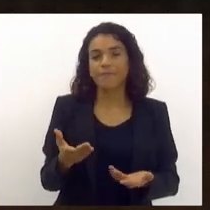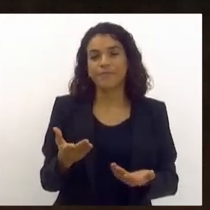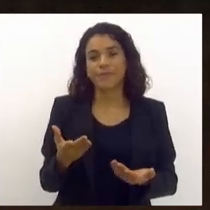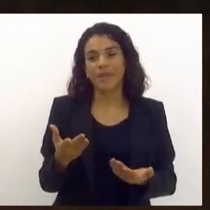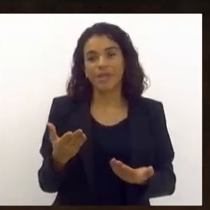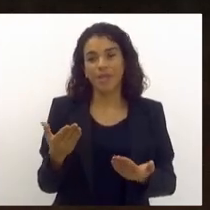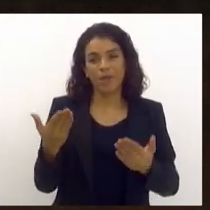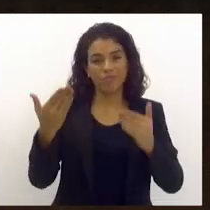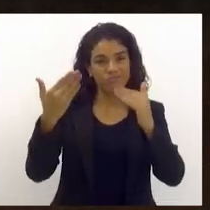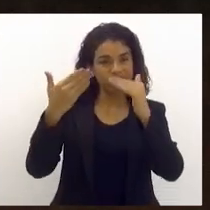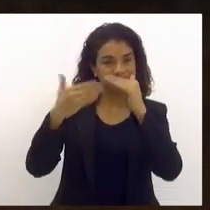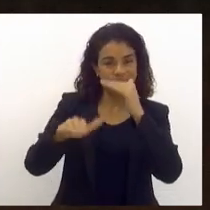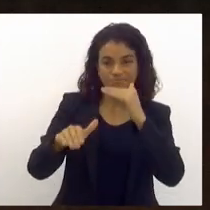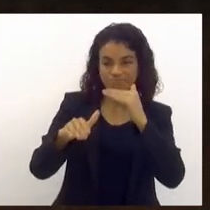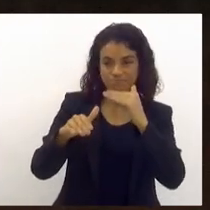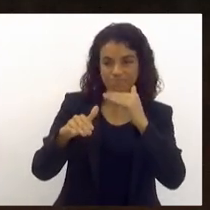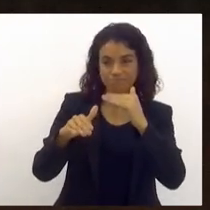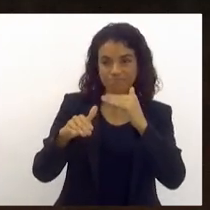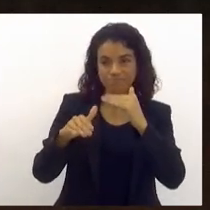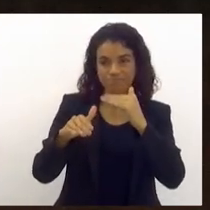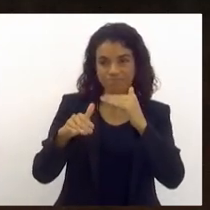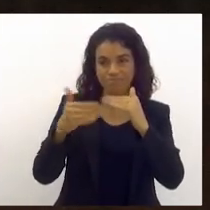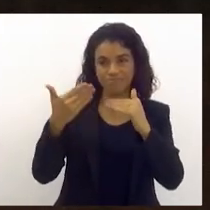deputado Flávio